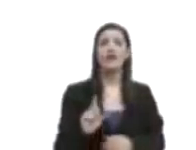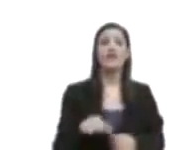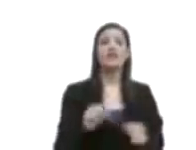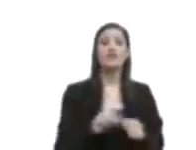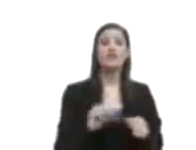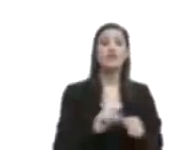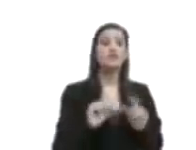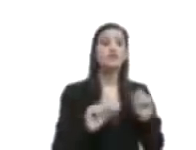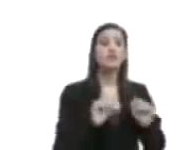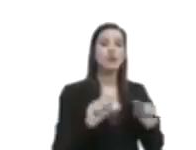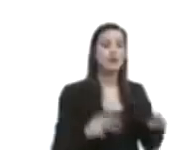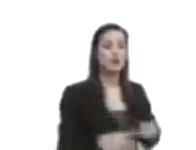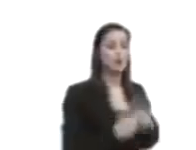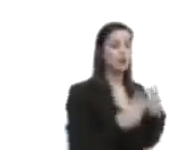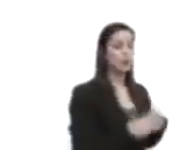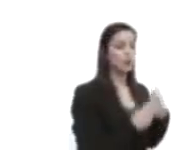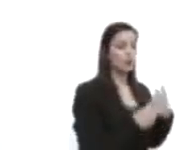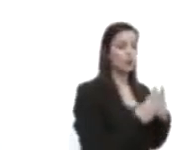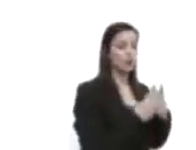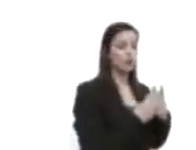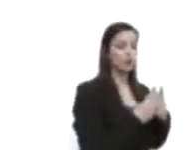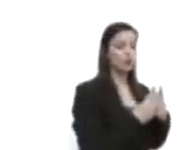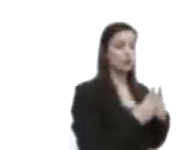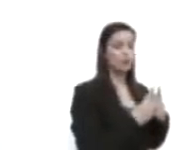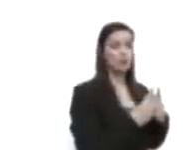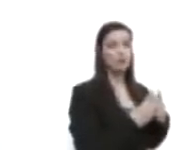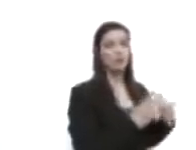e o seu Deus, o seu Pai.